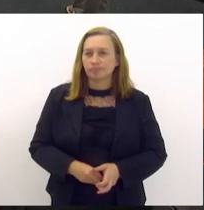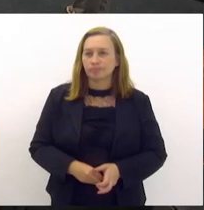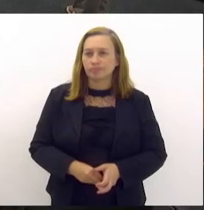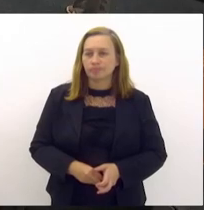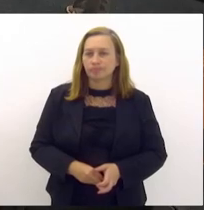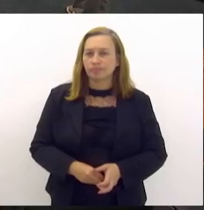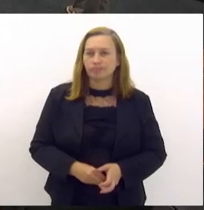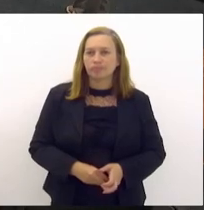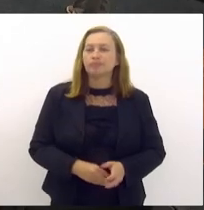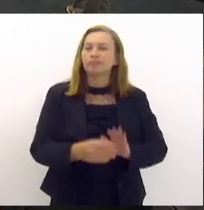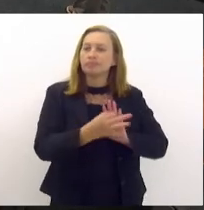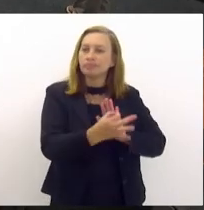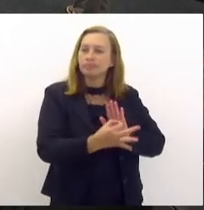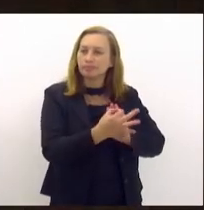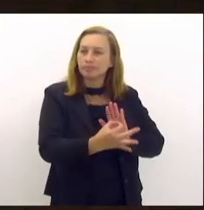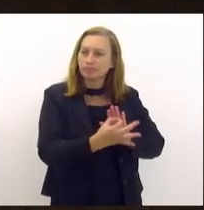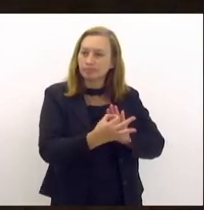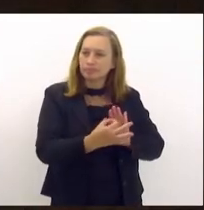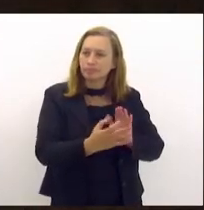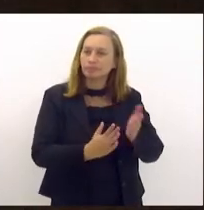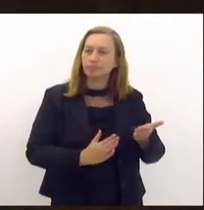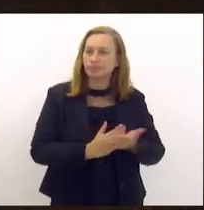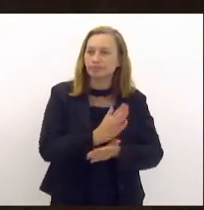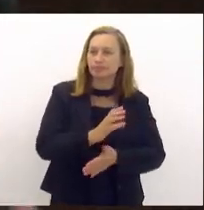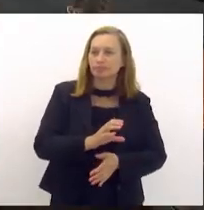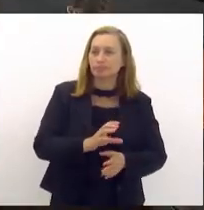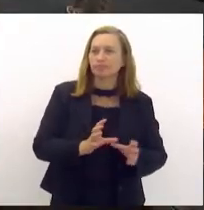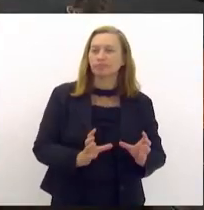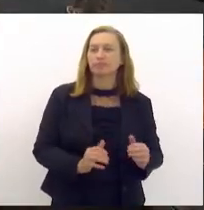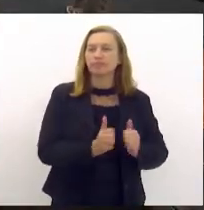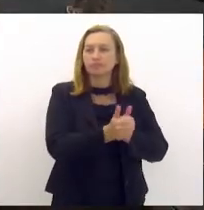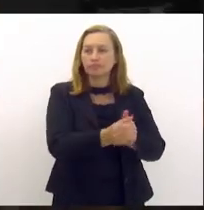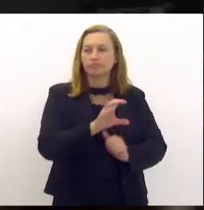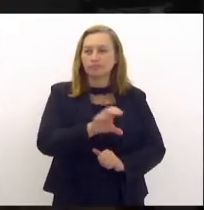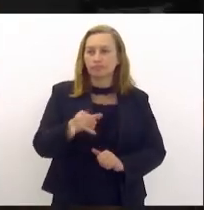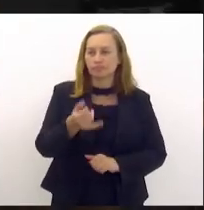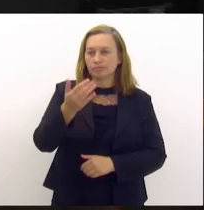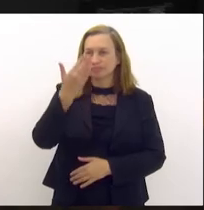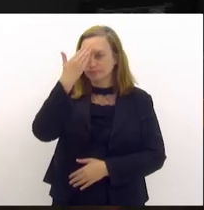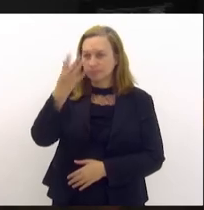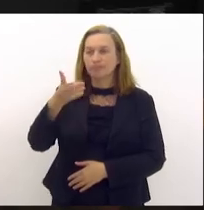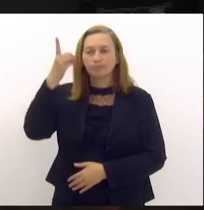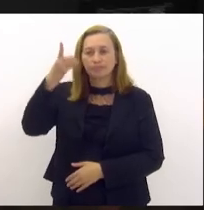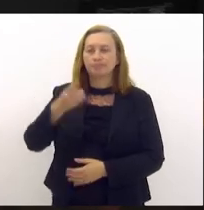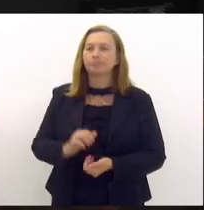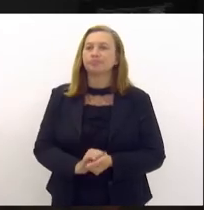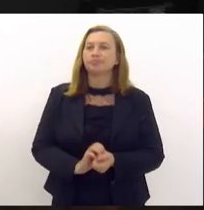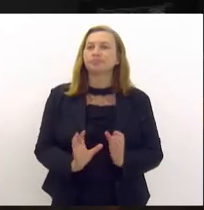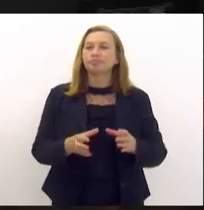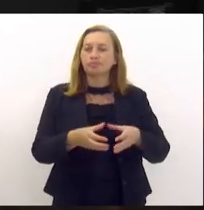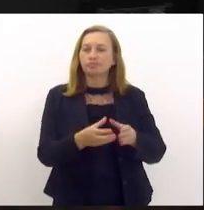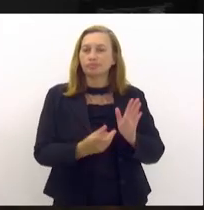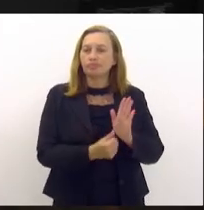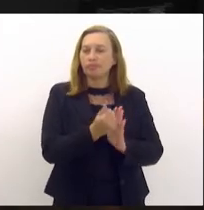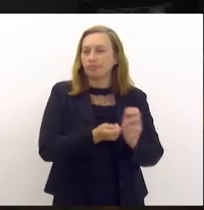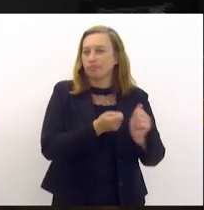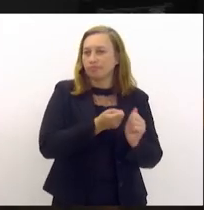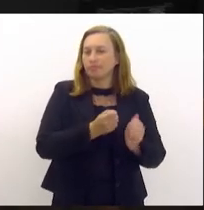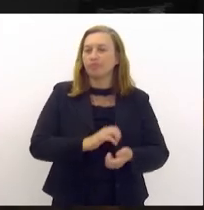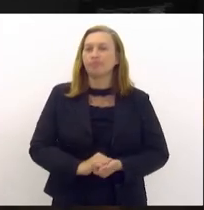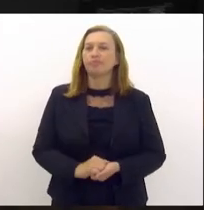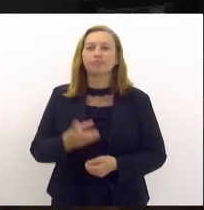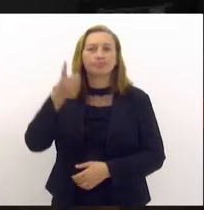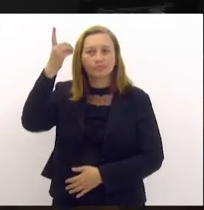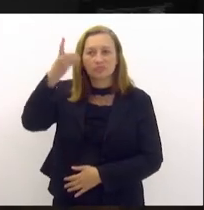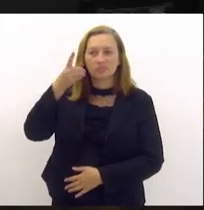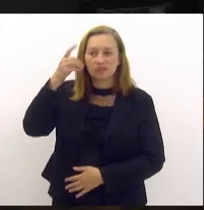Parecer favorável nos termos do parecer da CCJ. Obrigada, deputada. Pela Comissão de Orçamento, Finanças, Fiscalização Financeira e